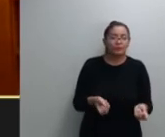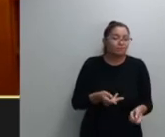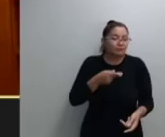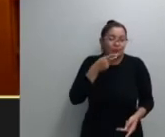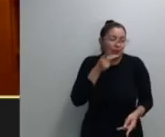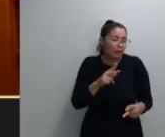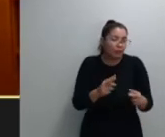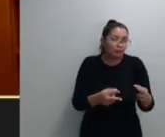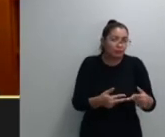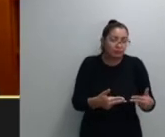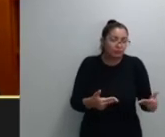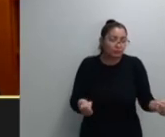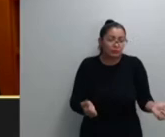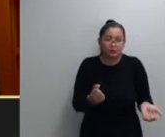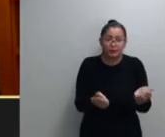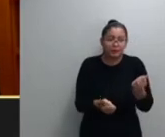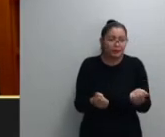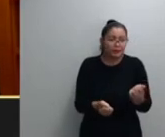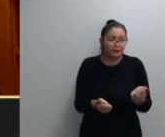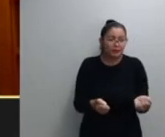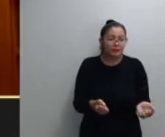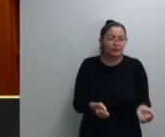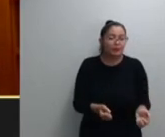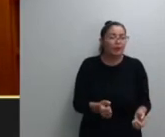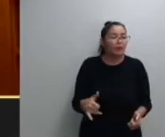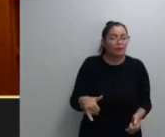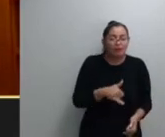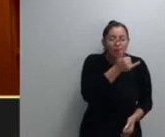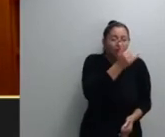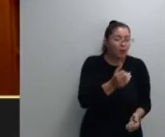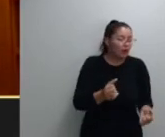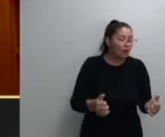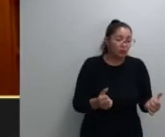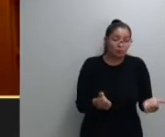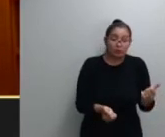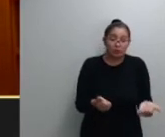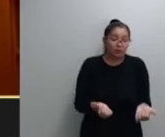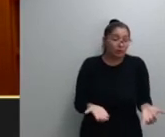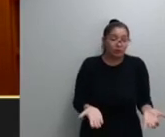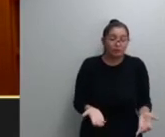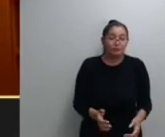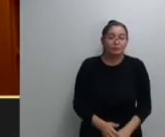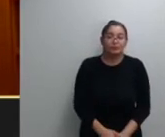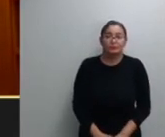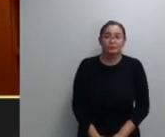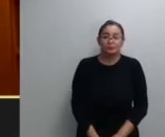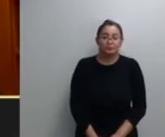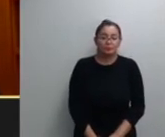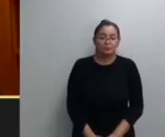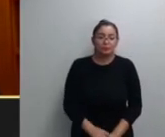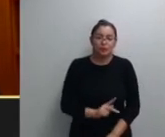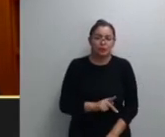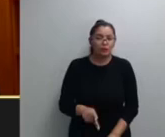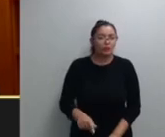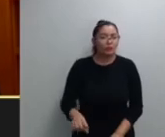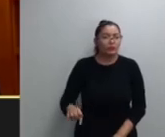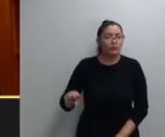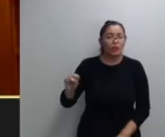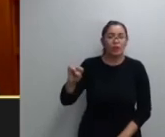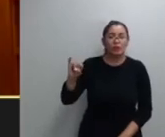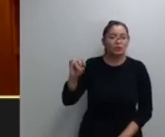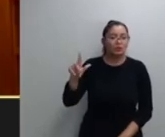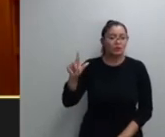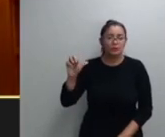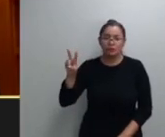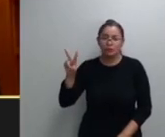Anassis, até no dicionário jurídico da professora Maria Silvia, ela também diz, efetivamente, que isso,